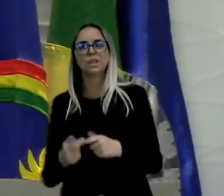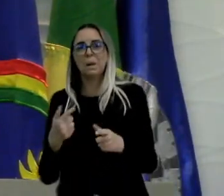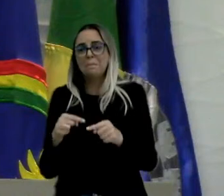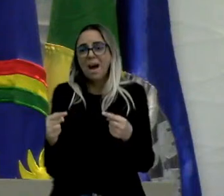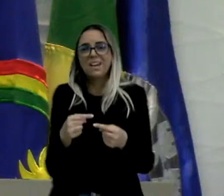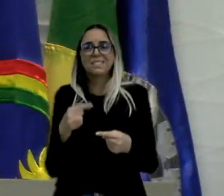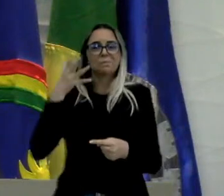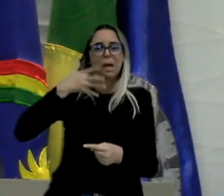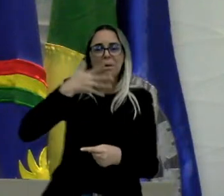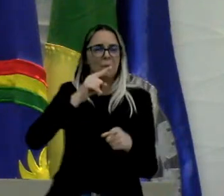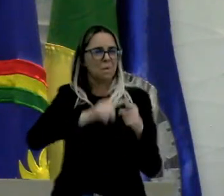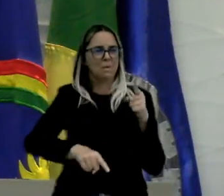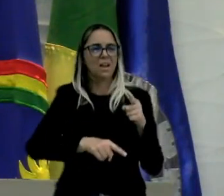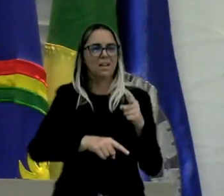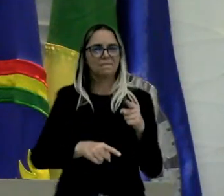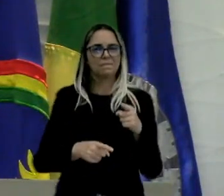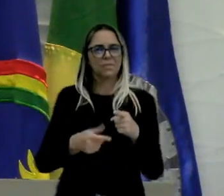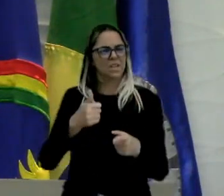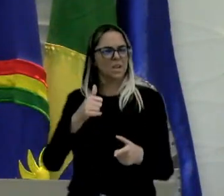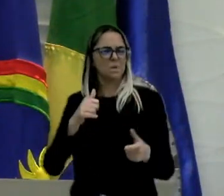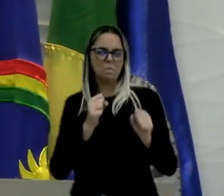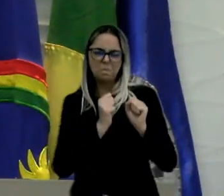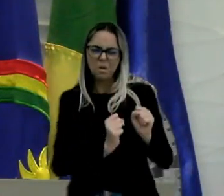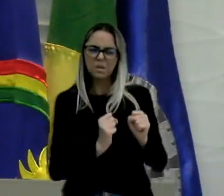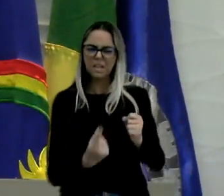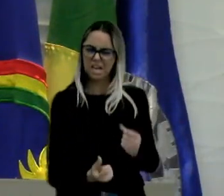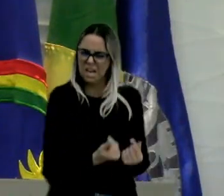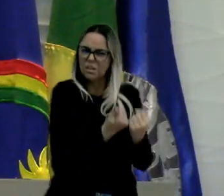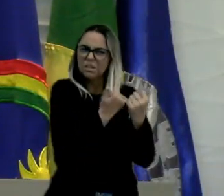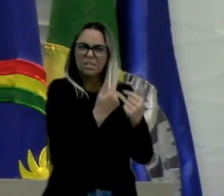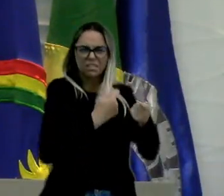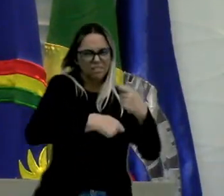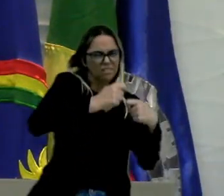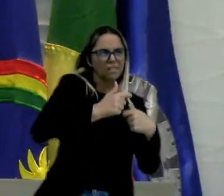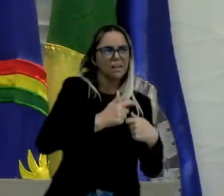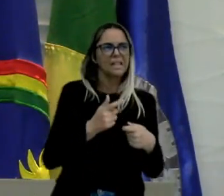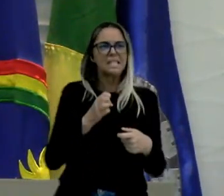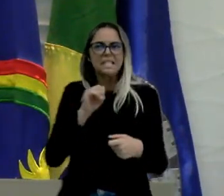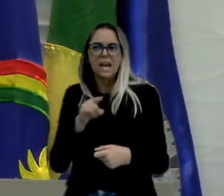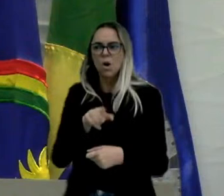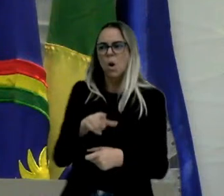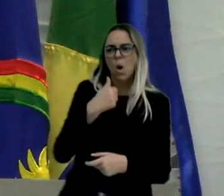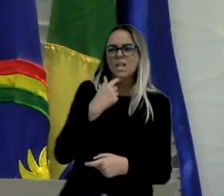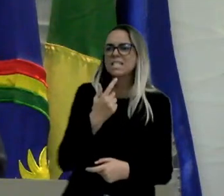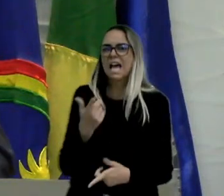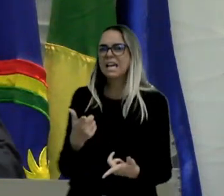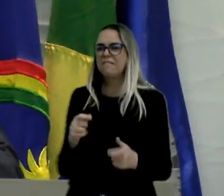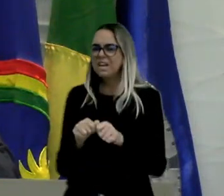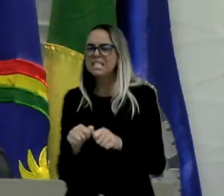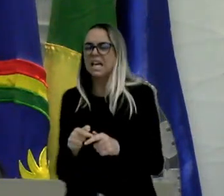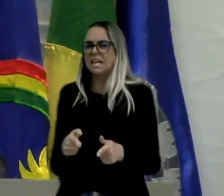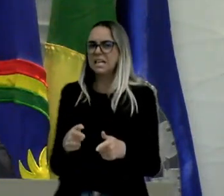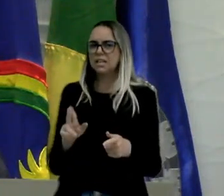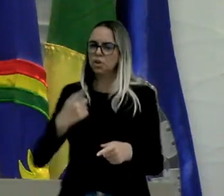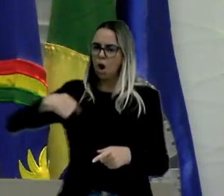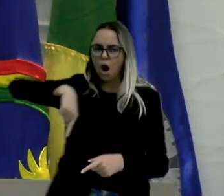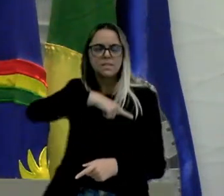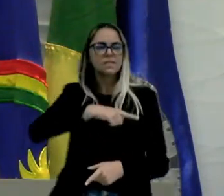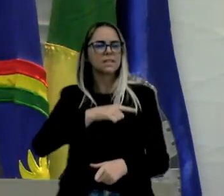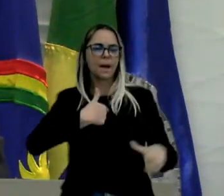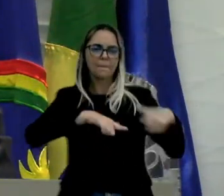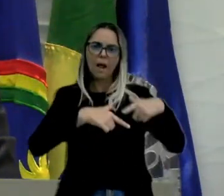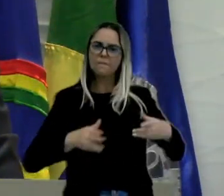abuso de poder econômico Ora se eles não conseguem fazer como é para ser feito porque que quer impedir que quem quer